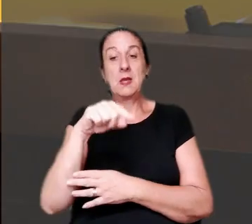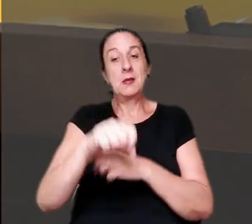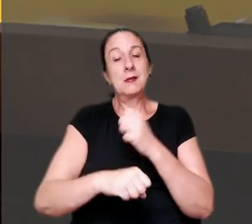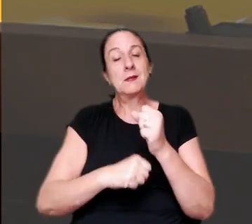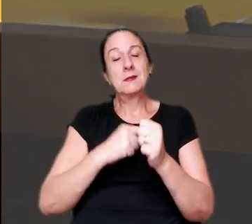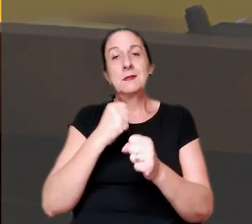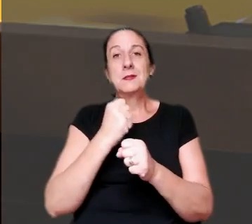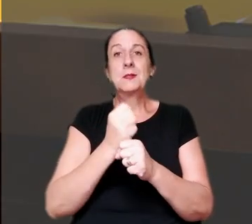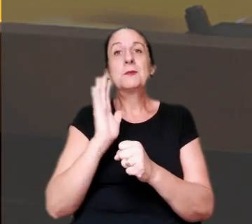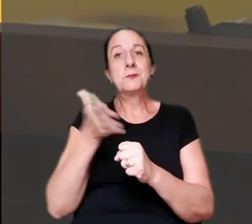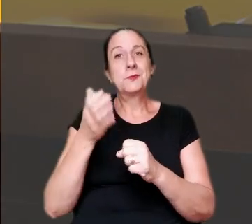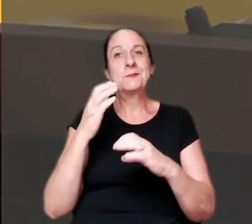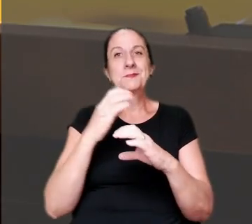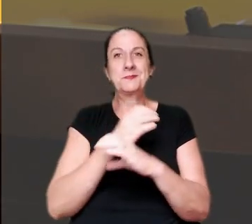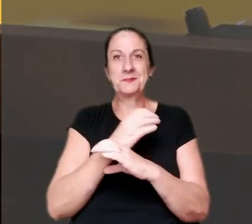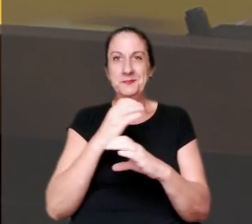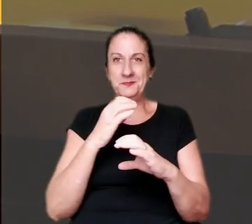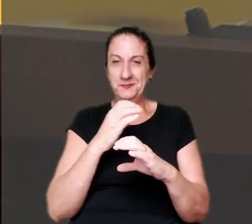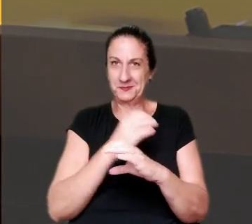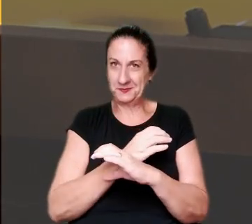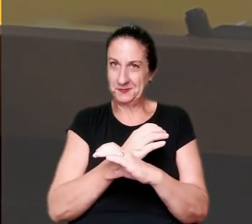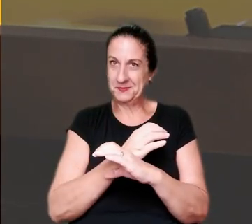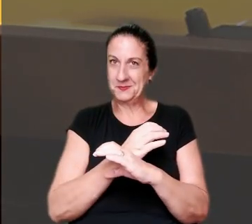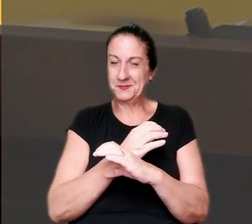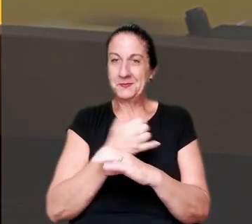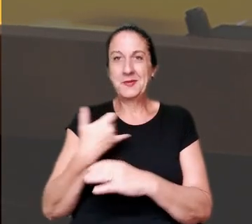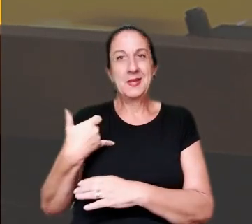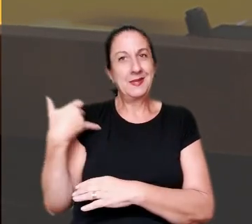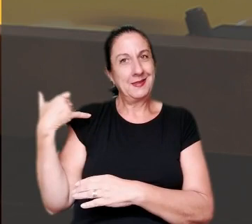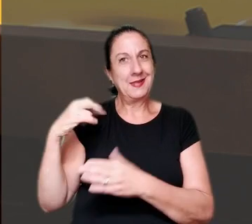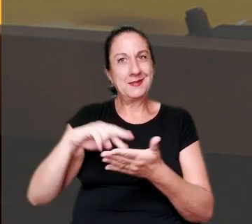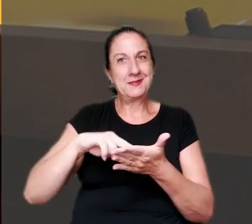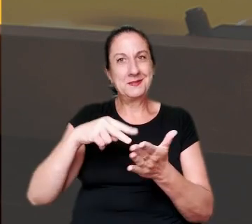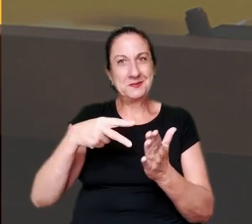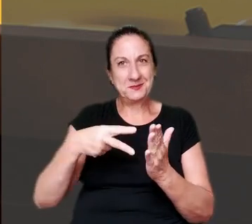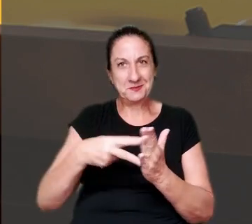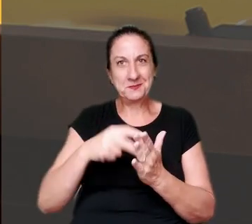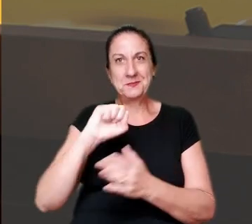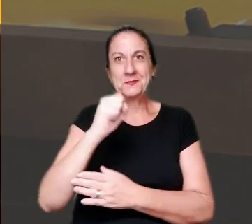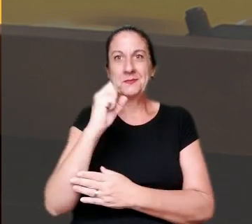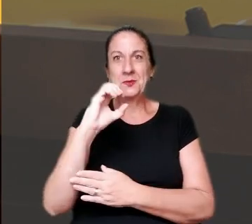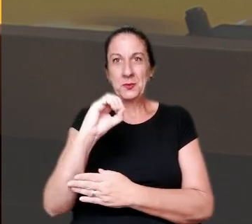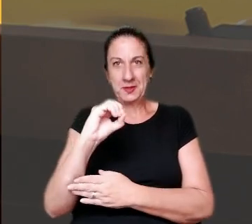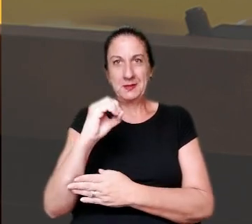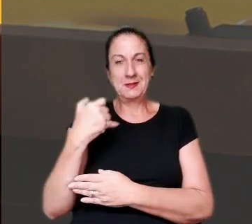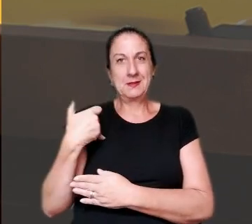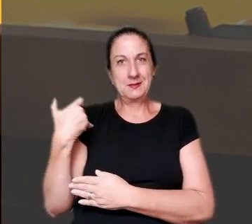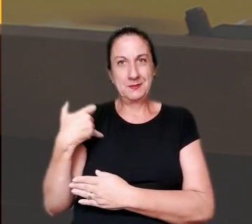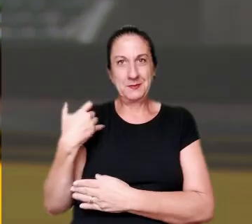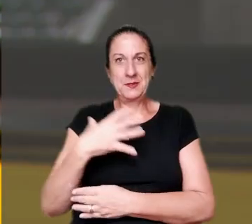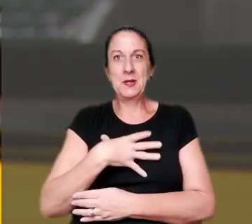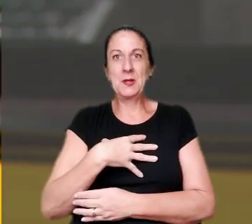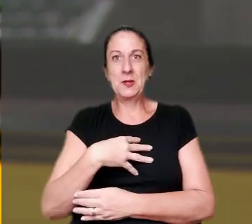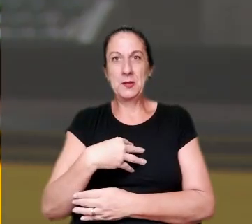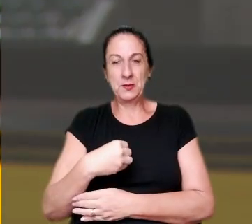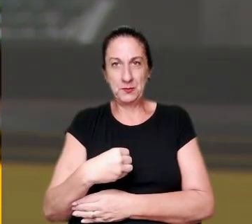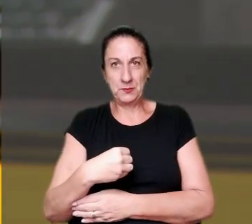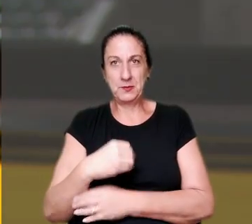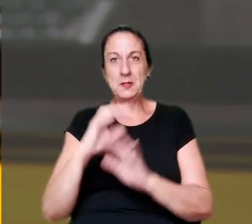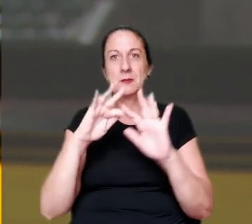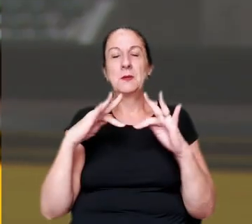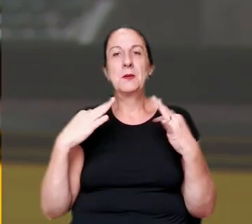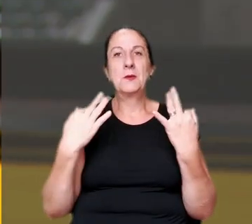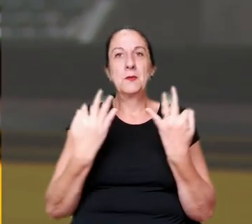que quer dizer que esse ano já completei a vetusta e significativa idade de 80 anos. Sou filho de